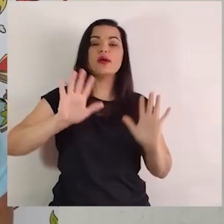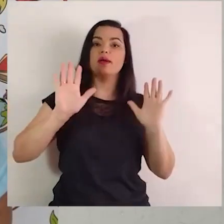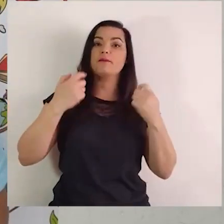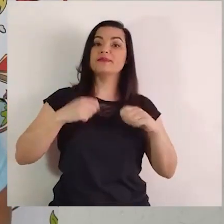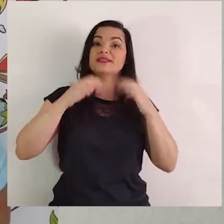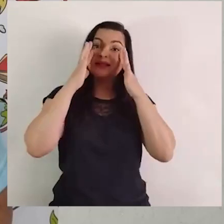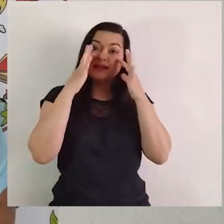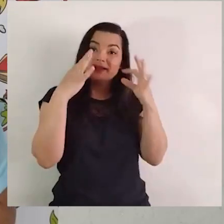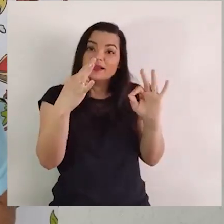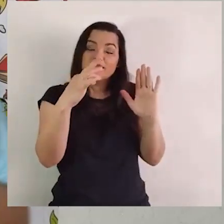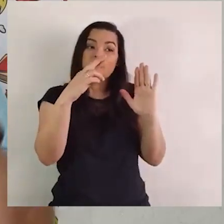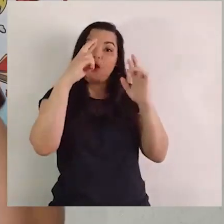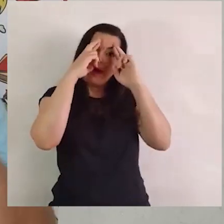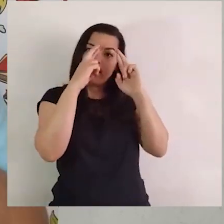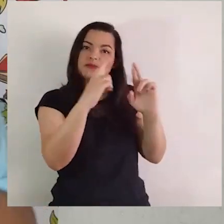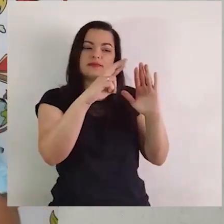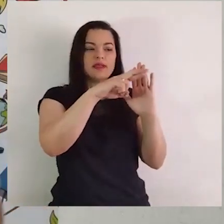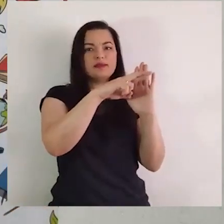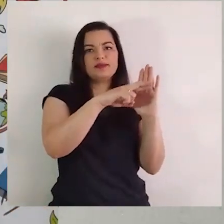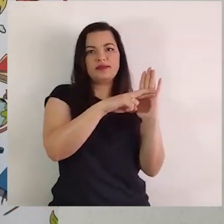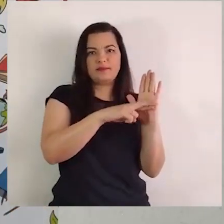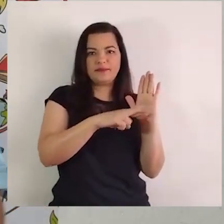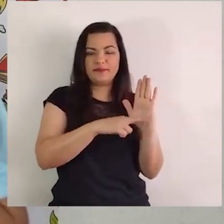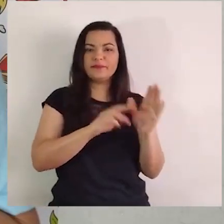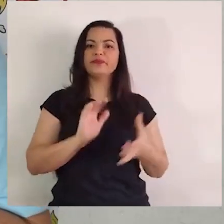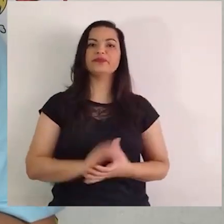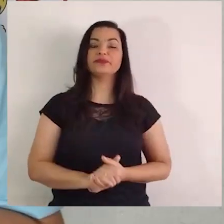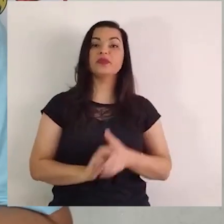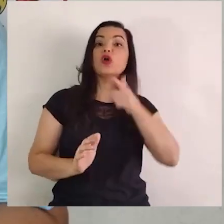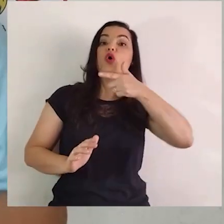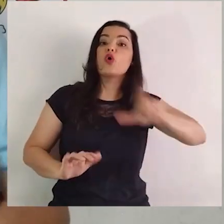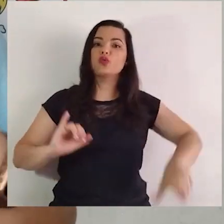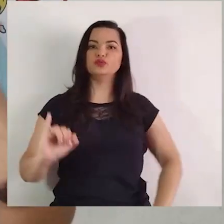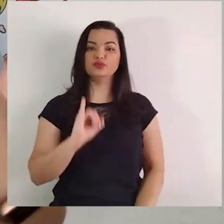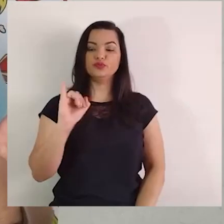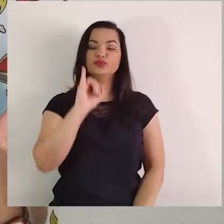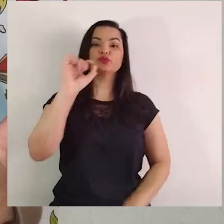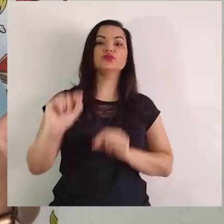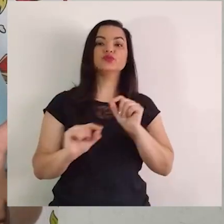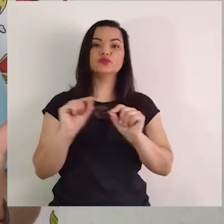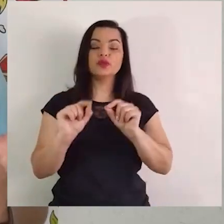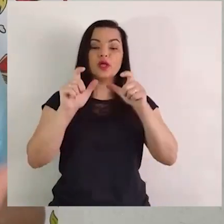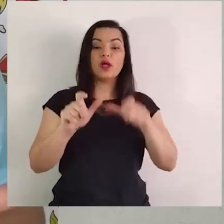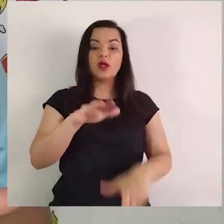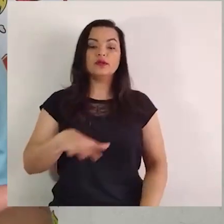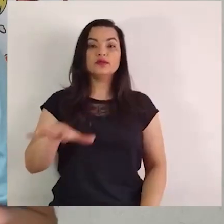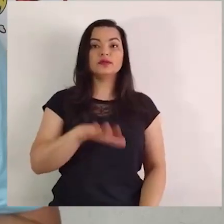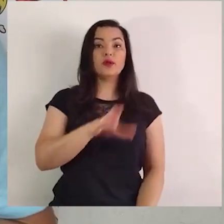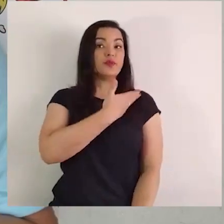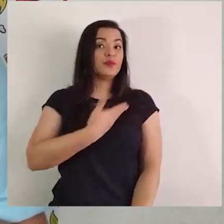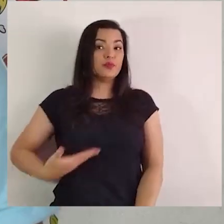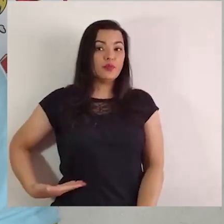ser respeitado. Outra coisa bem importante é que o espaço, por ser